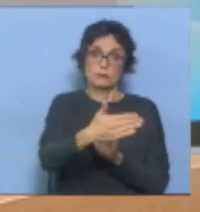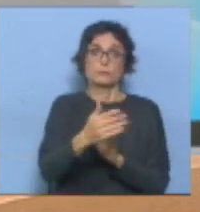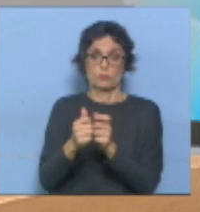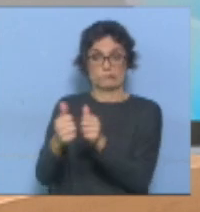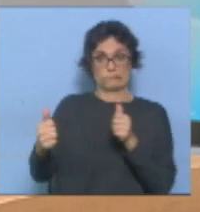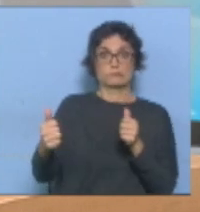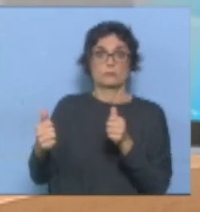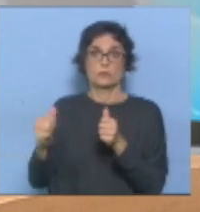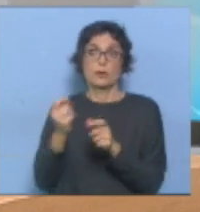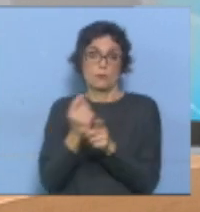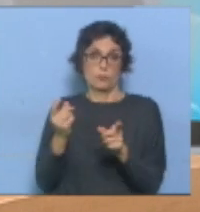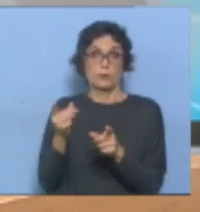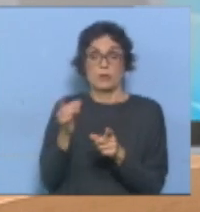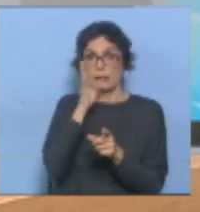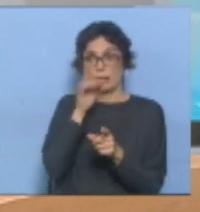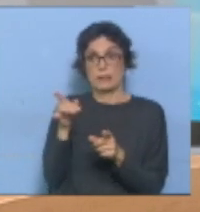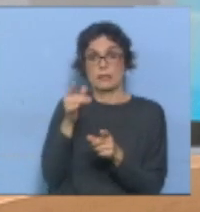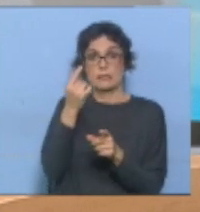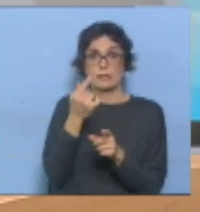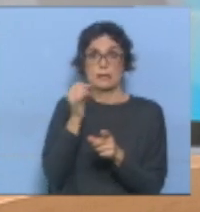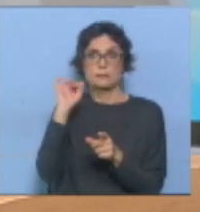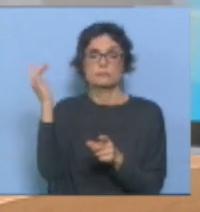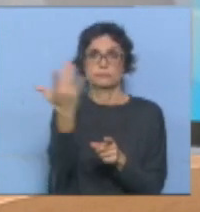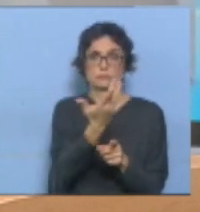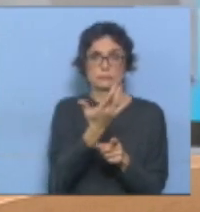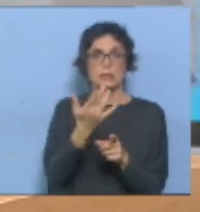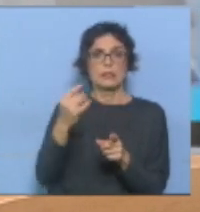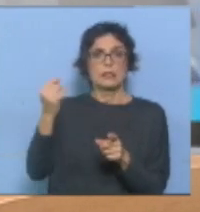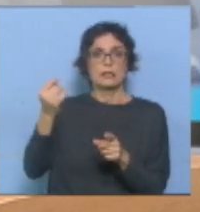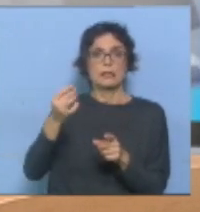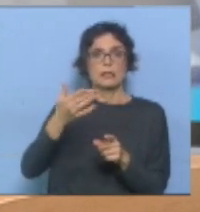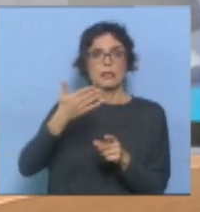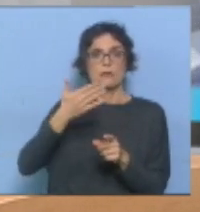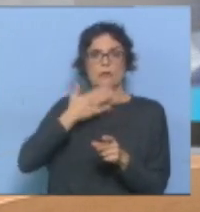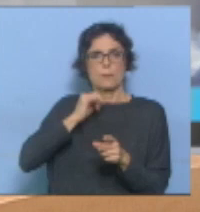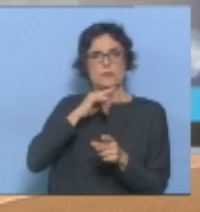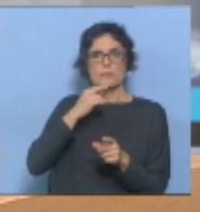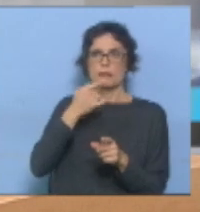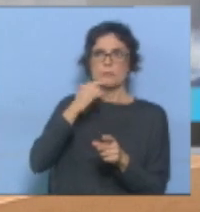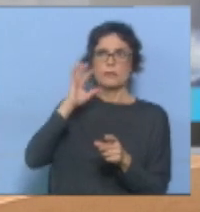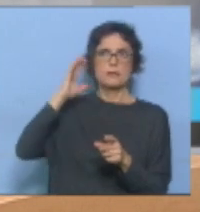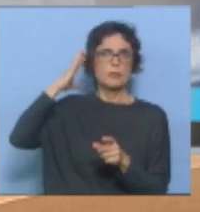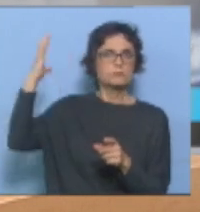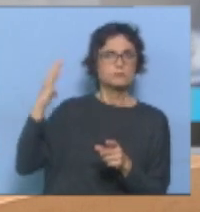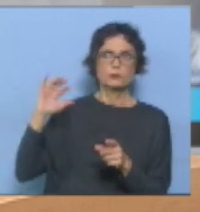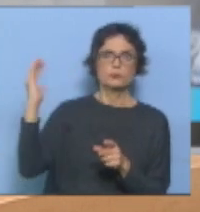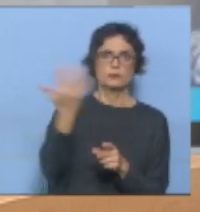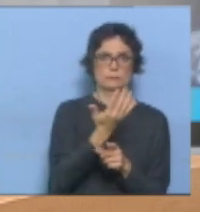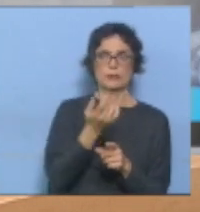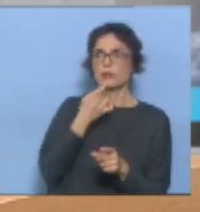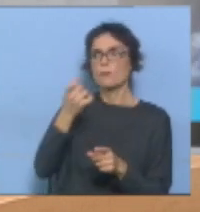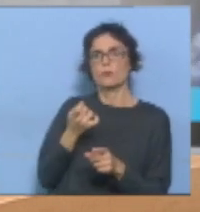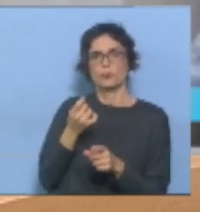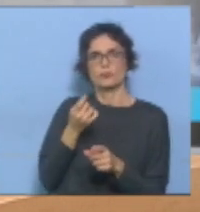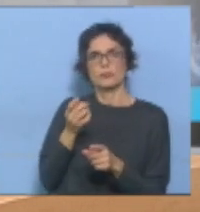se estiver num ambiente que não transmita o som dos passos, pode não perceber, perguntar sempre o que é que precisa, em que é que